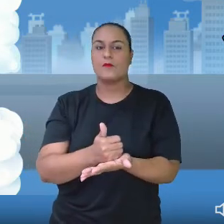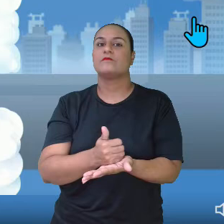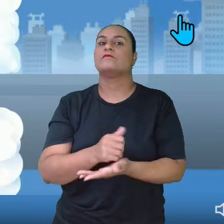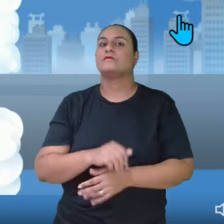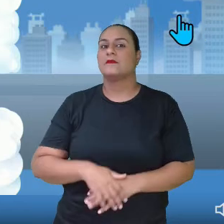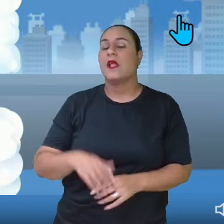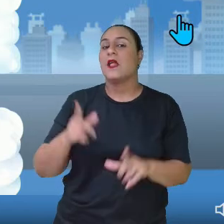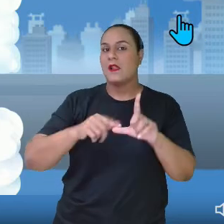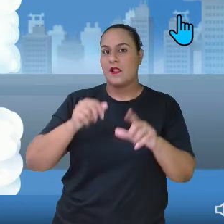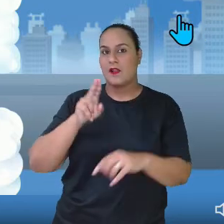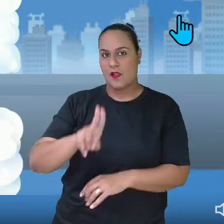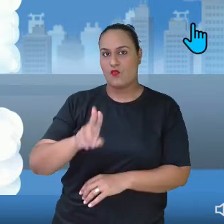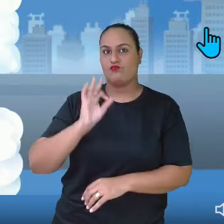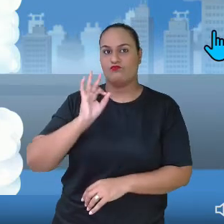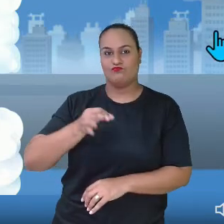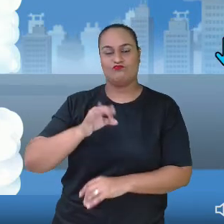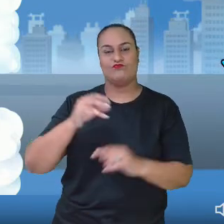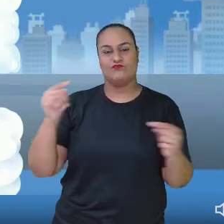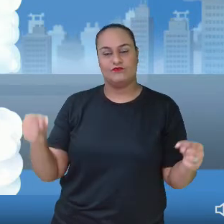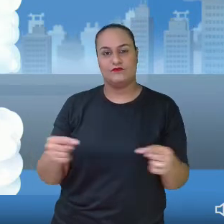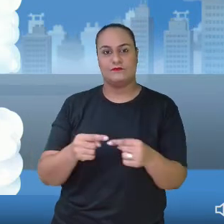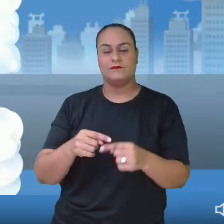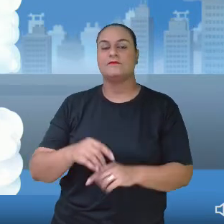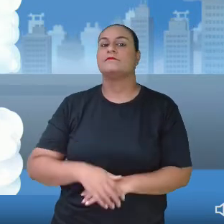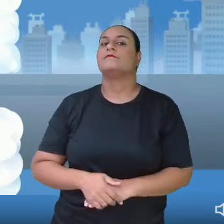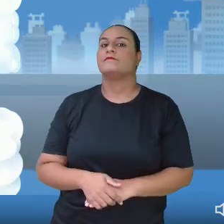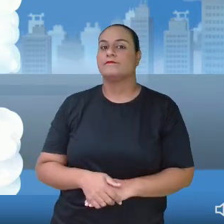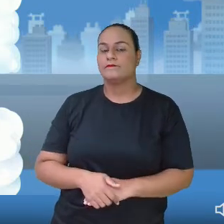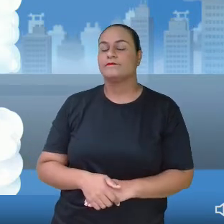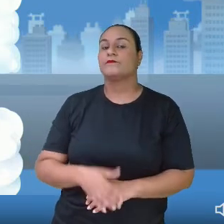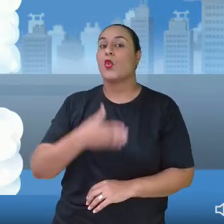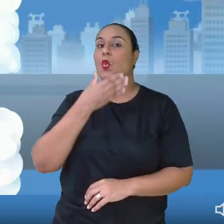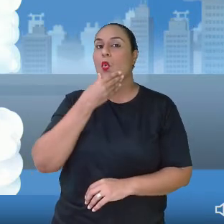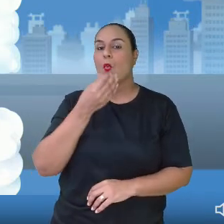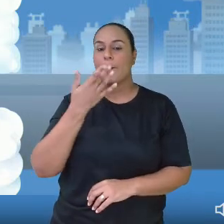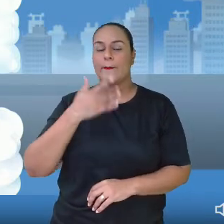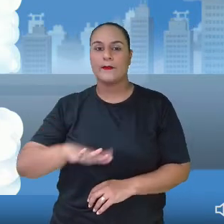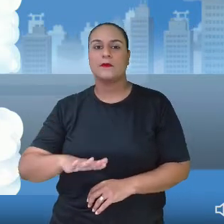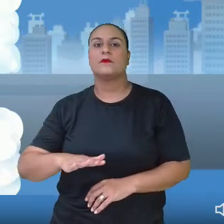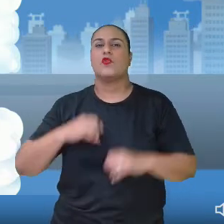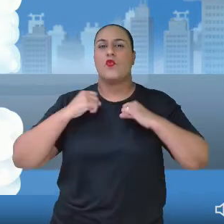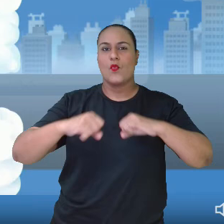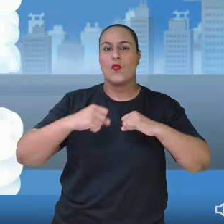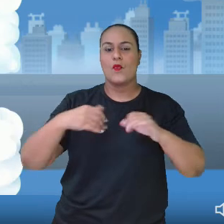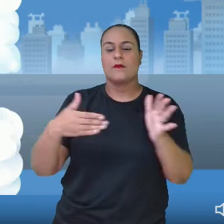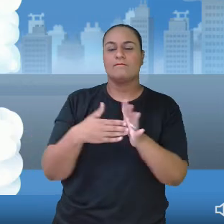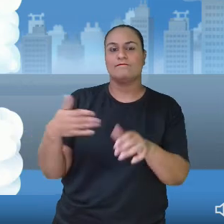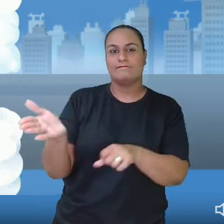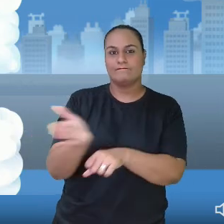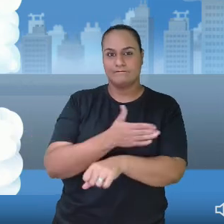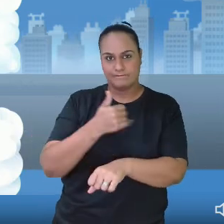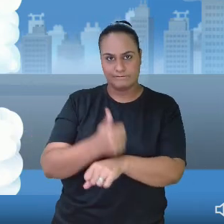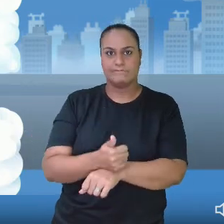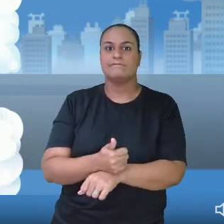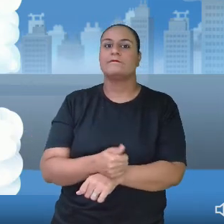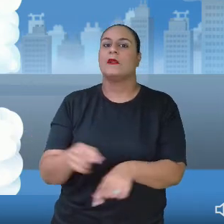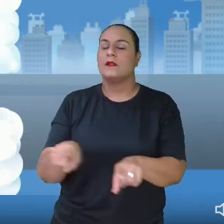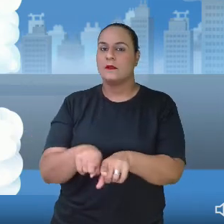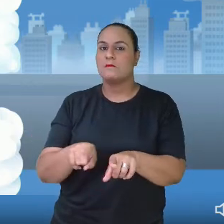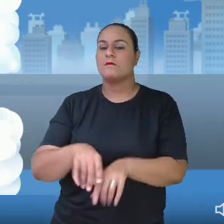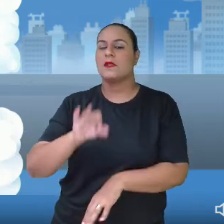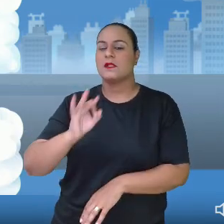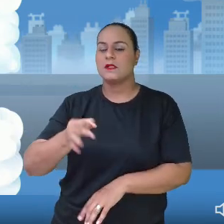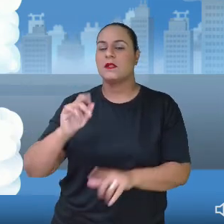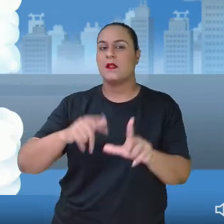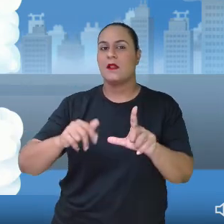U está correto. O menino correu até a praça. Também está correto, letra